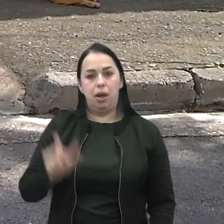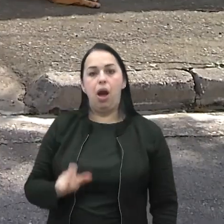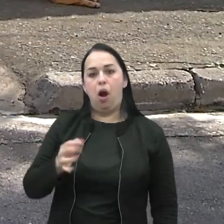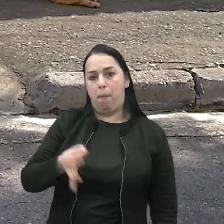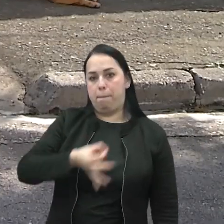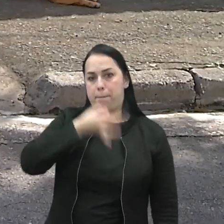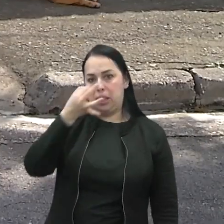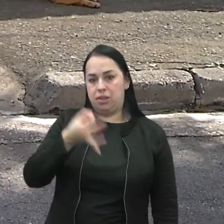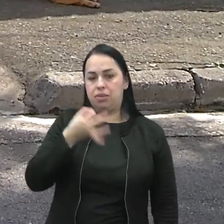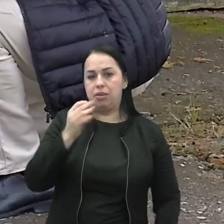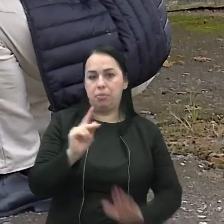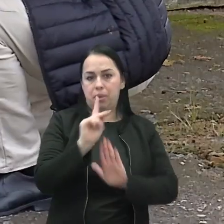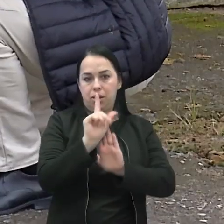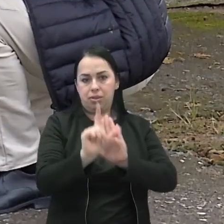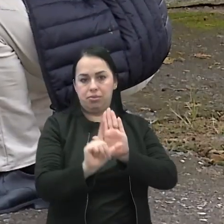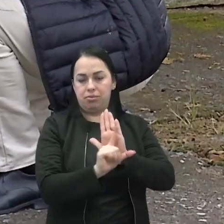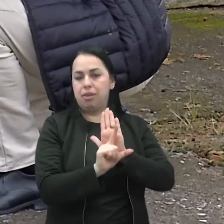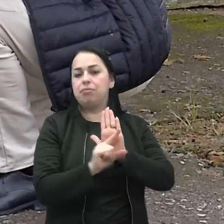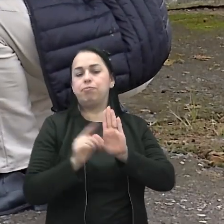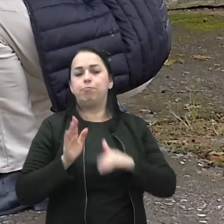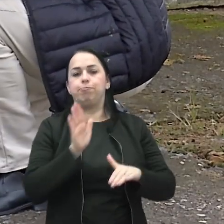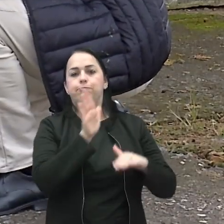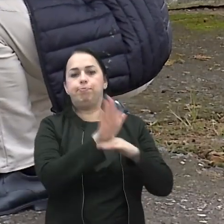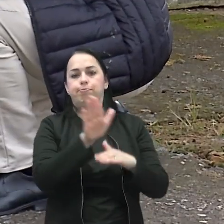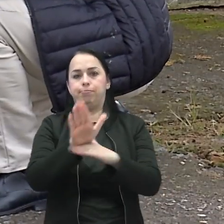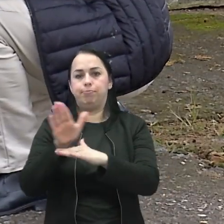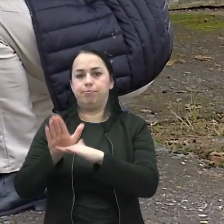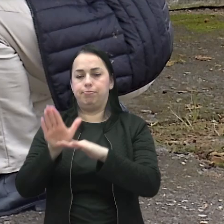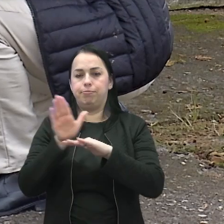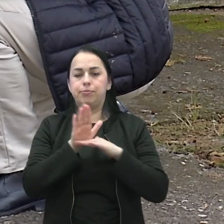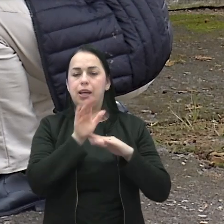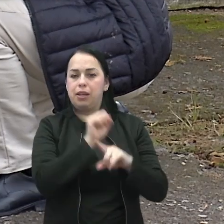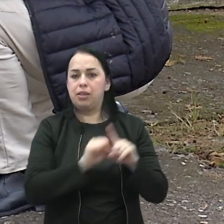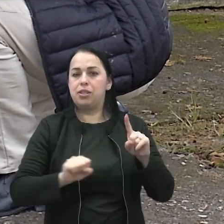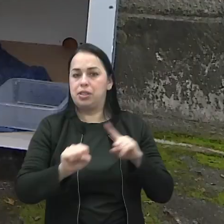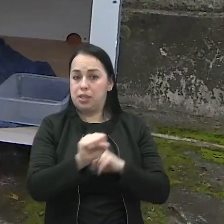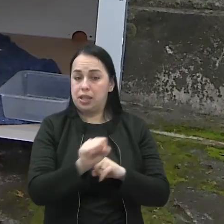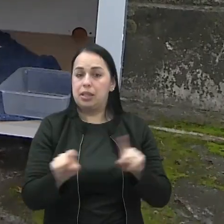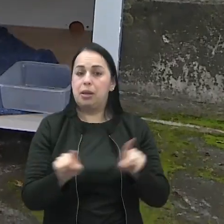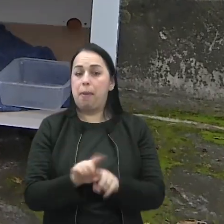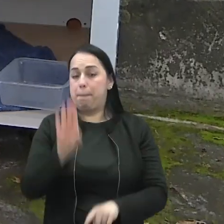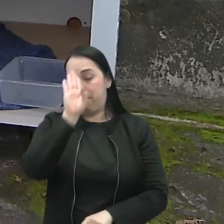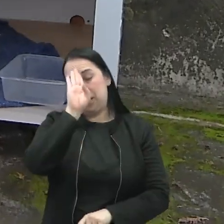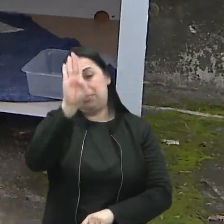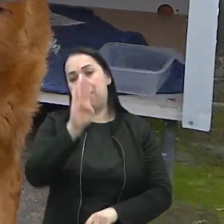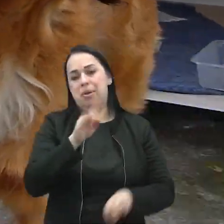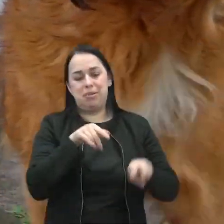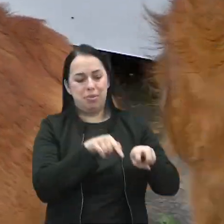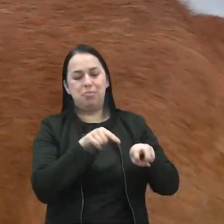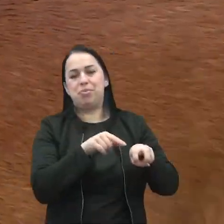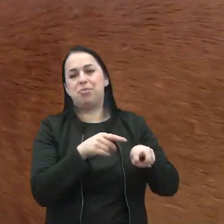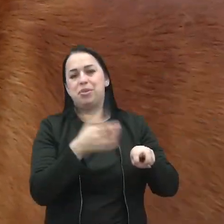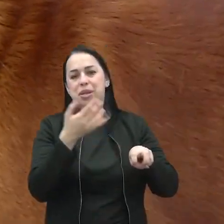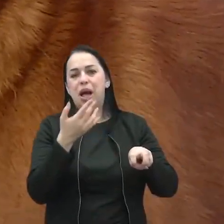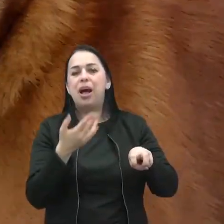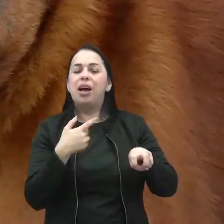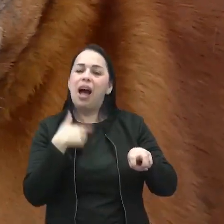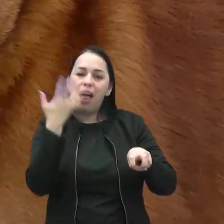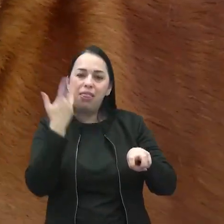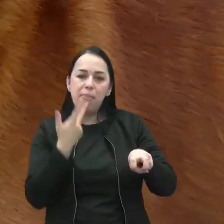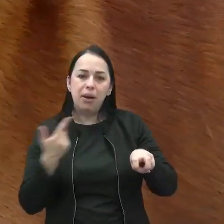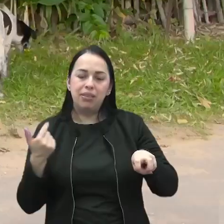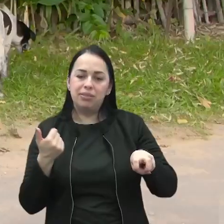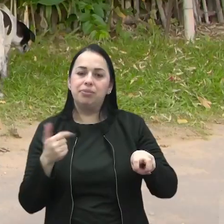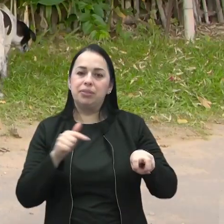Para Robertinho, a lei traz uma série de benefícios para a comunidade e, principalmente, para os animais de